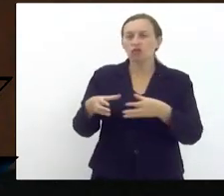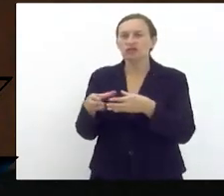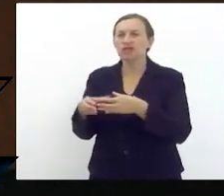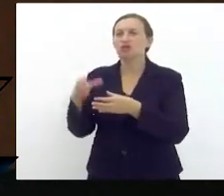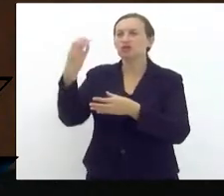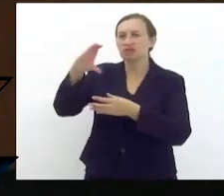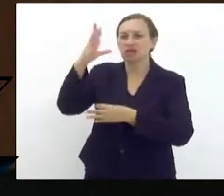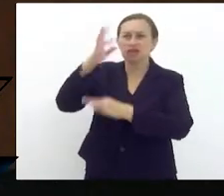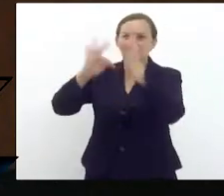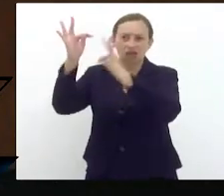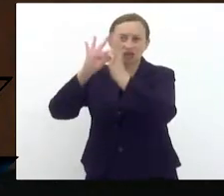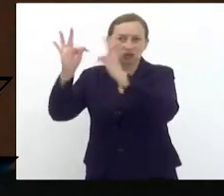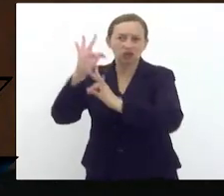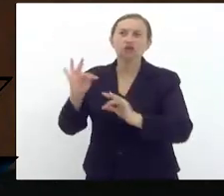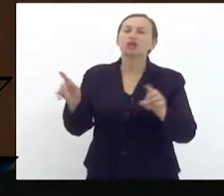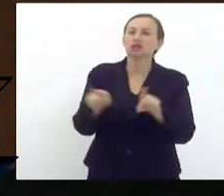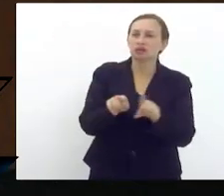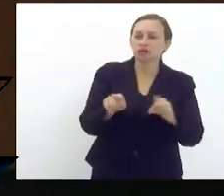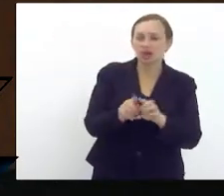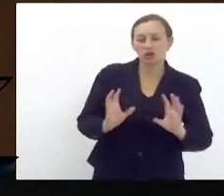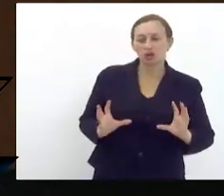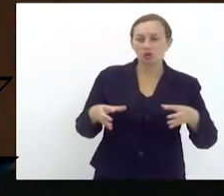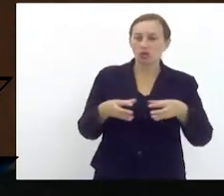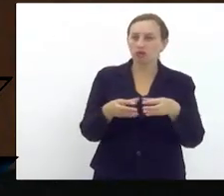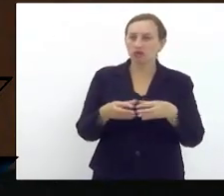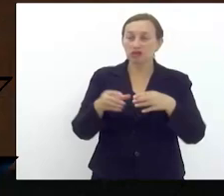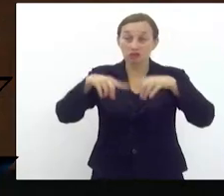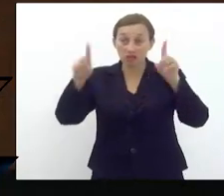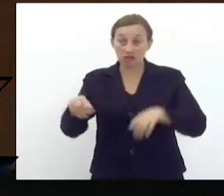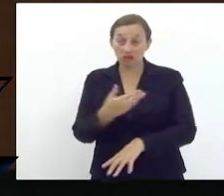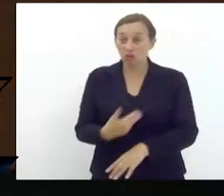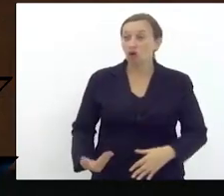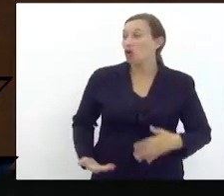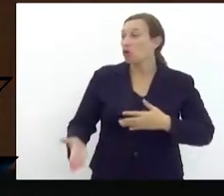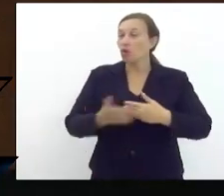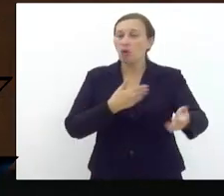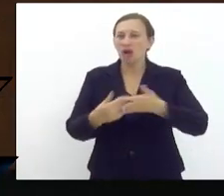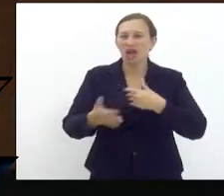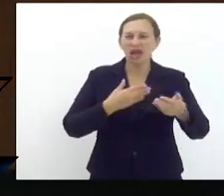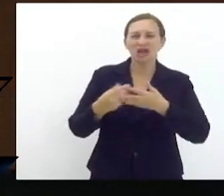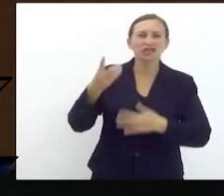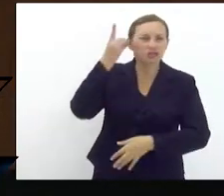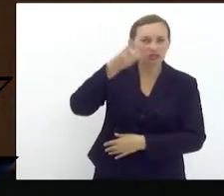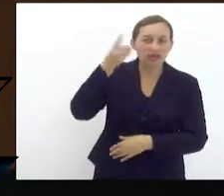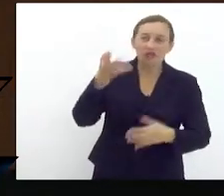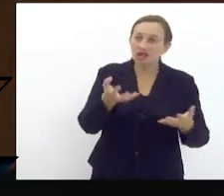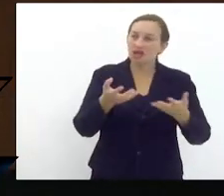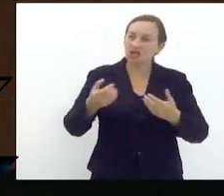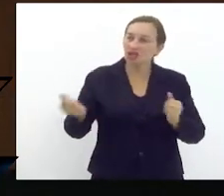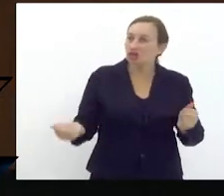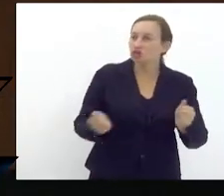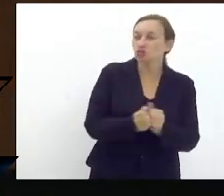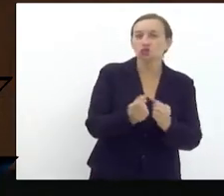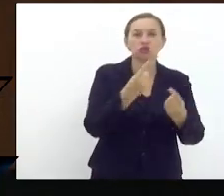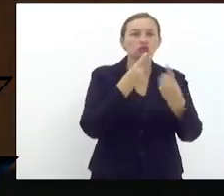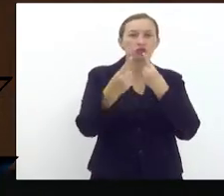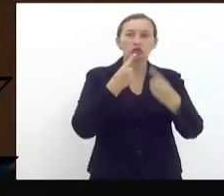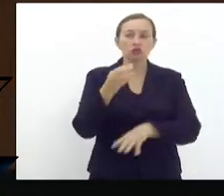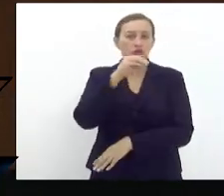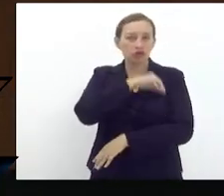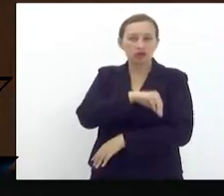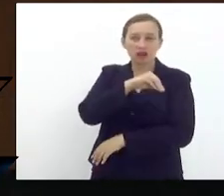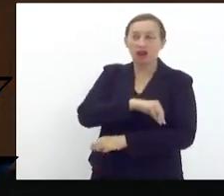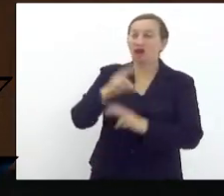deputados da comissão de servidores quaisquer deputados que queiram participar desse debate do piso Nacional do magistério